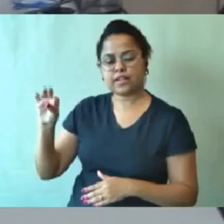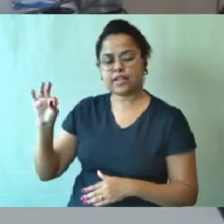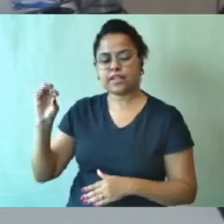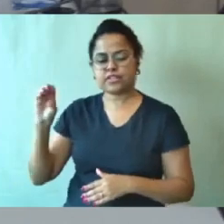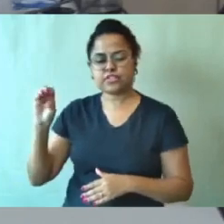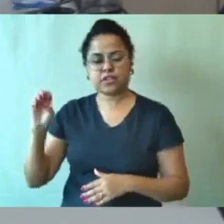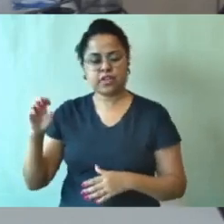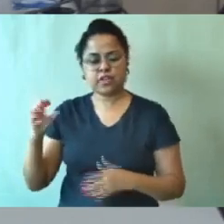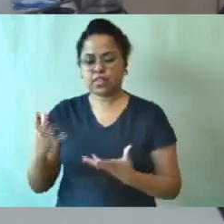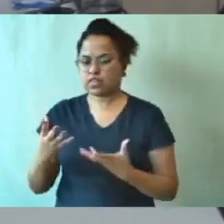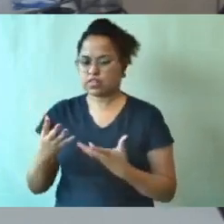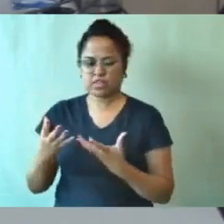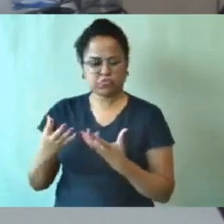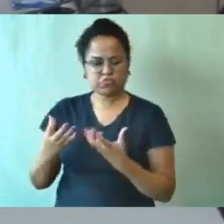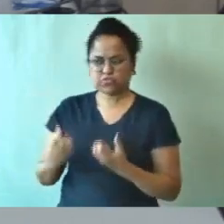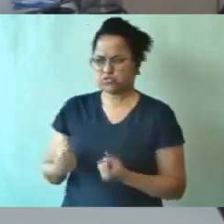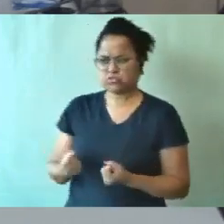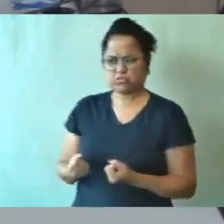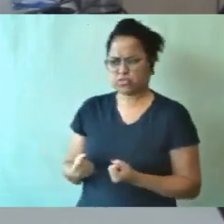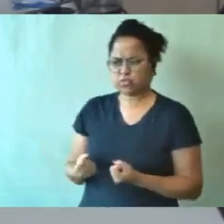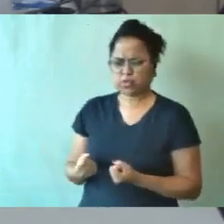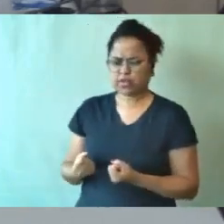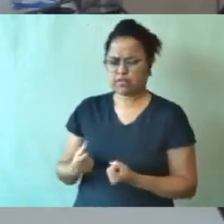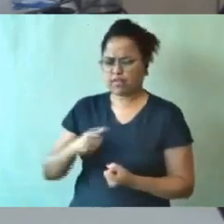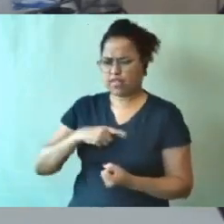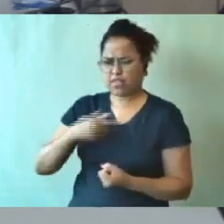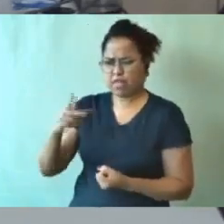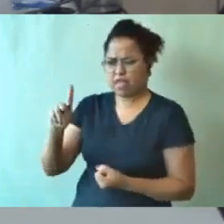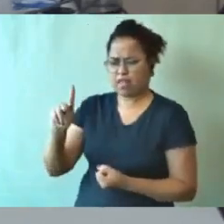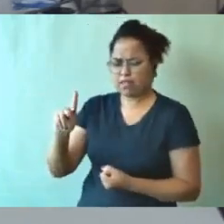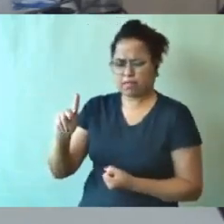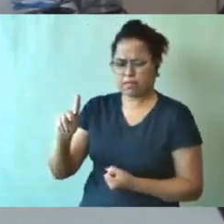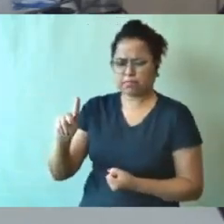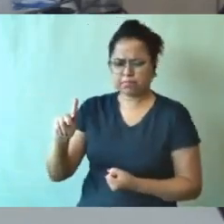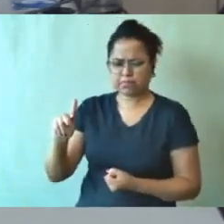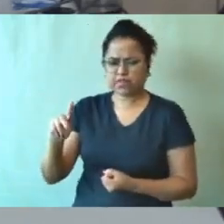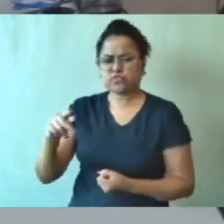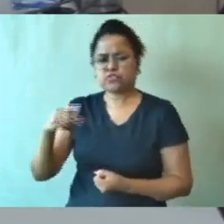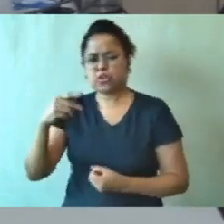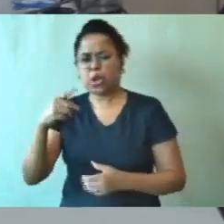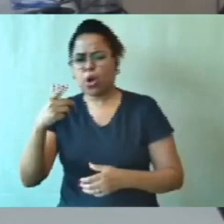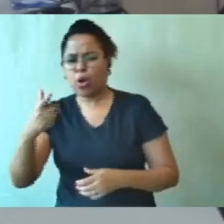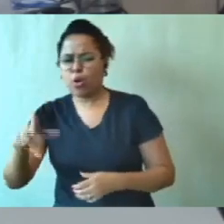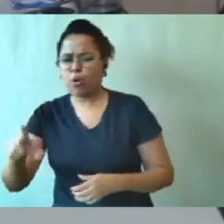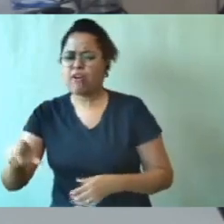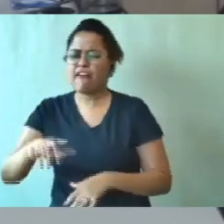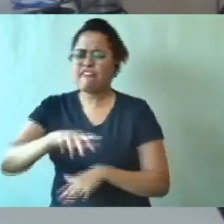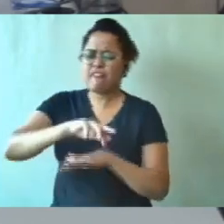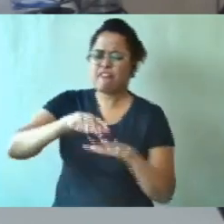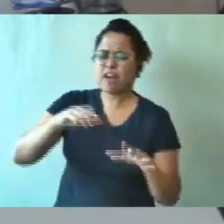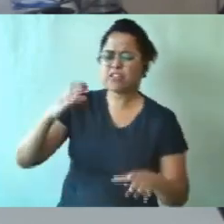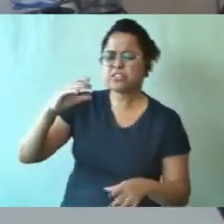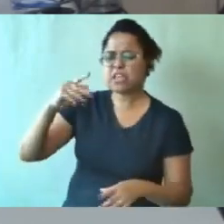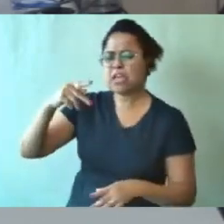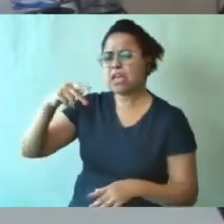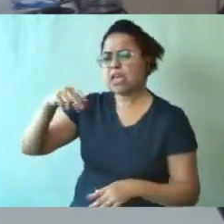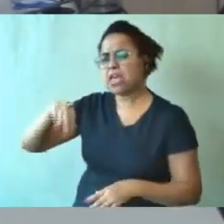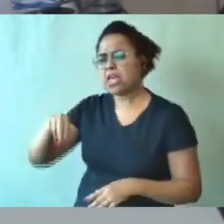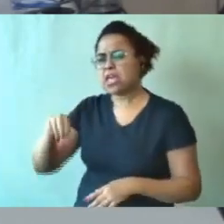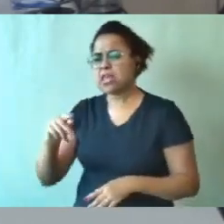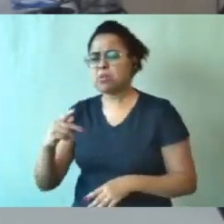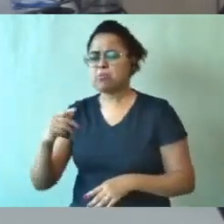dívidas. A dívida estava em outro CNPJ com outras pessoas. Então, vários CNPJs, várias pessoas participaram desse